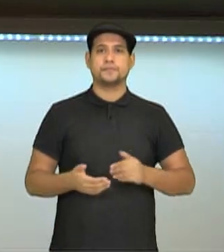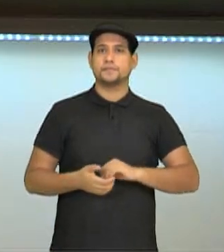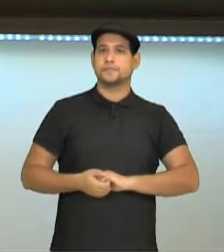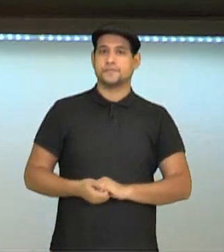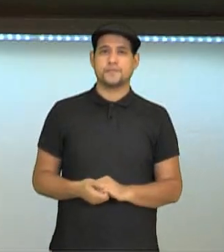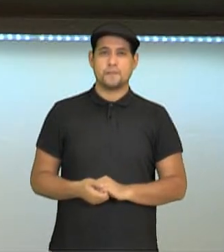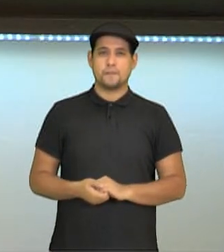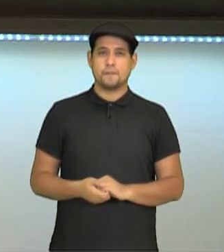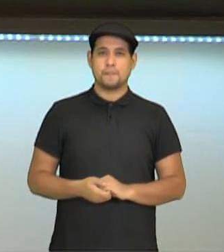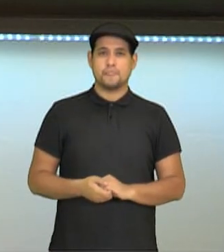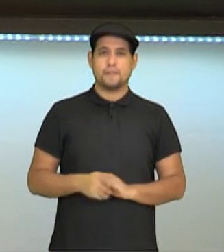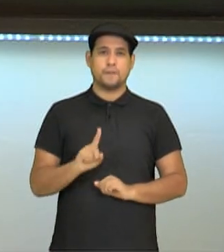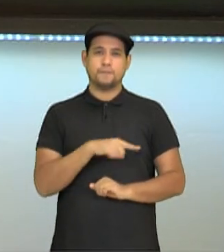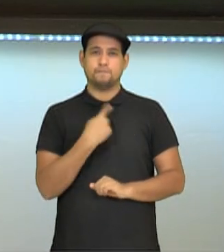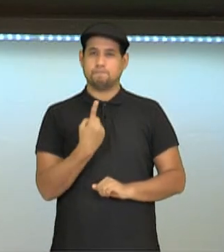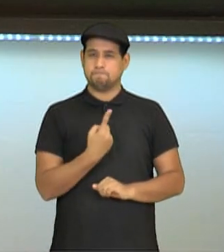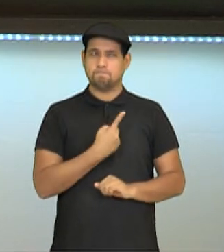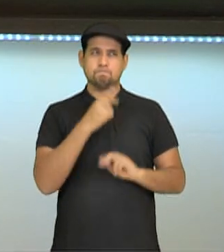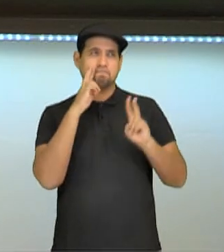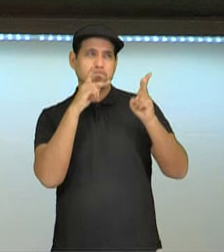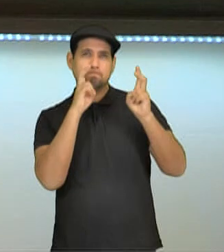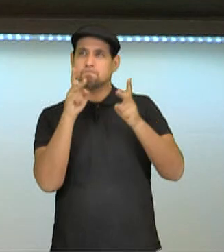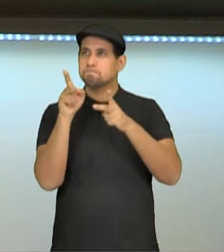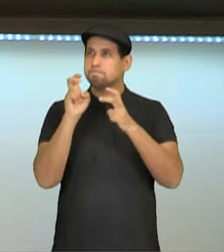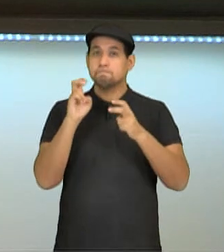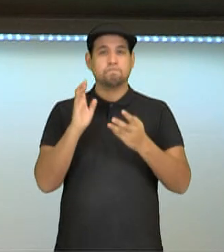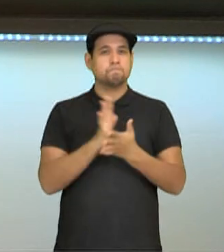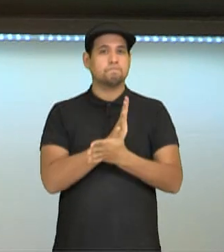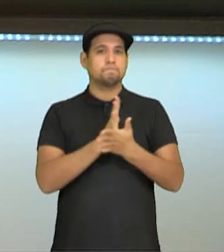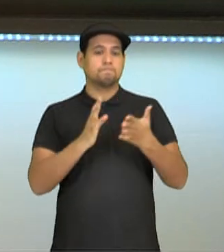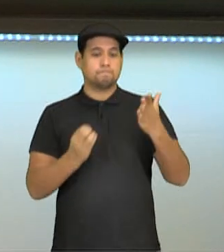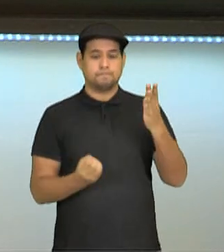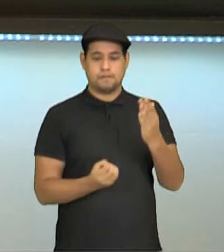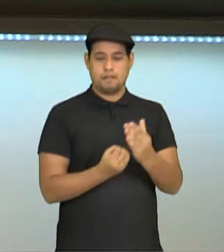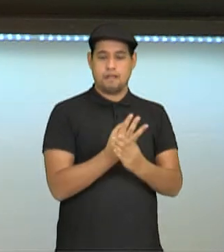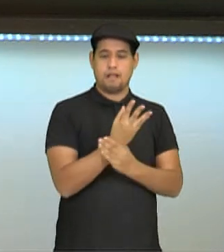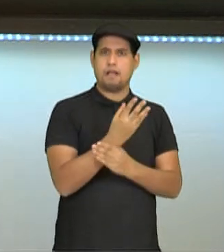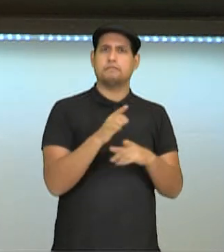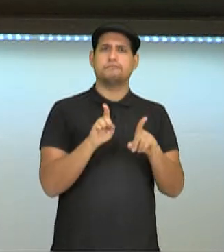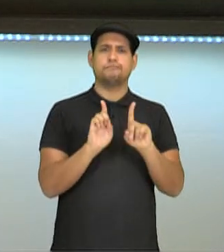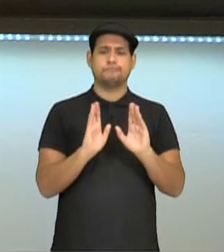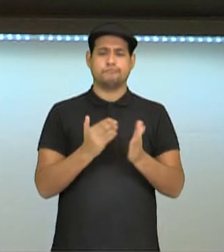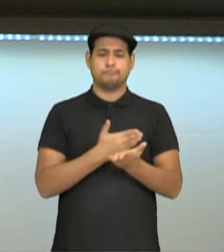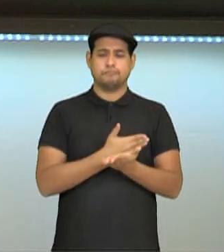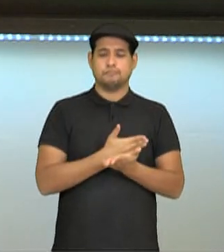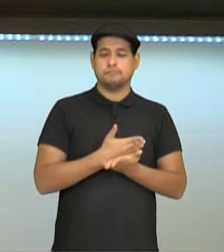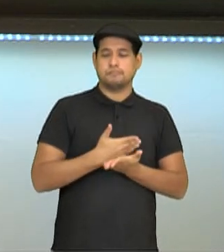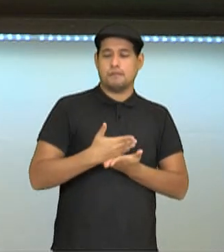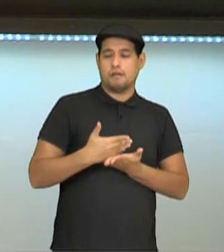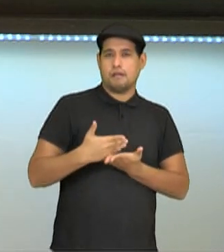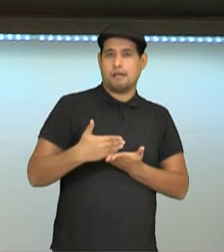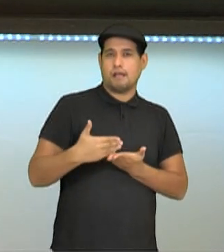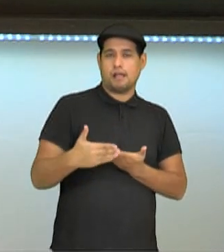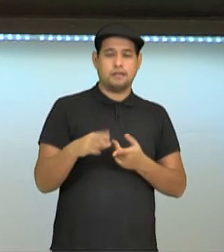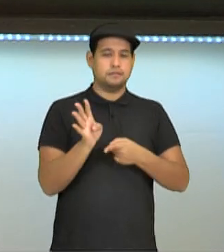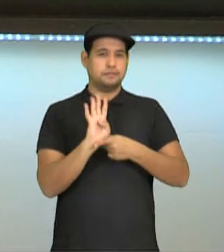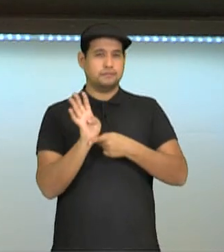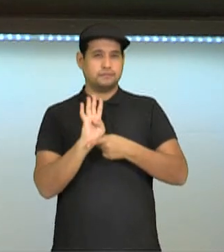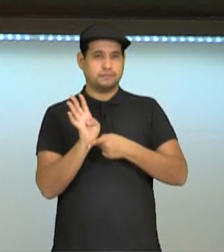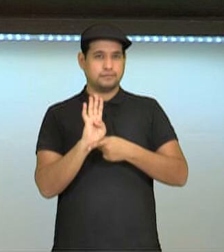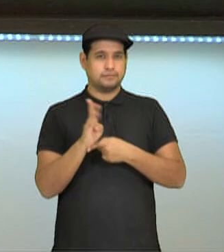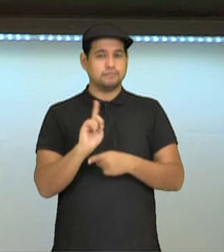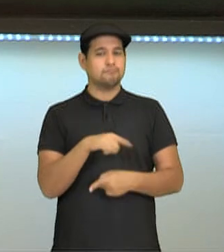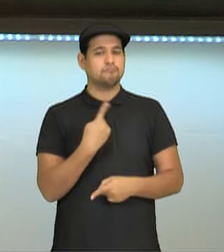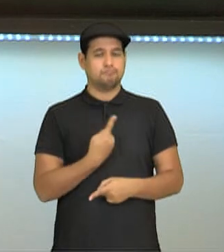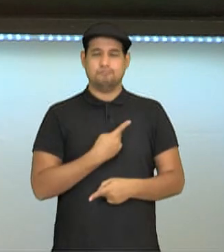Então, nós vamos ver alguns inventos que originaram o cinema que